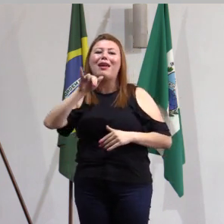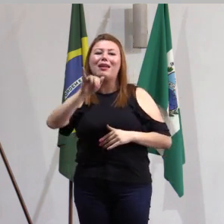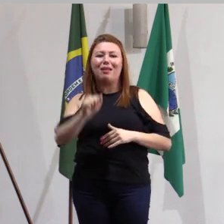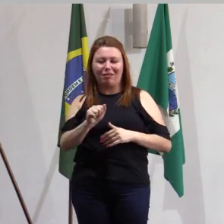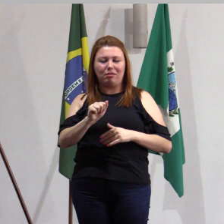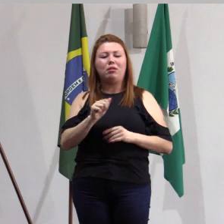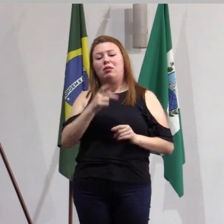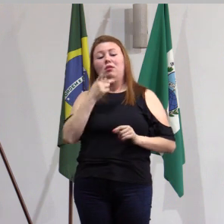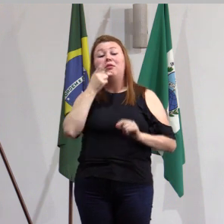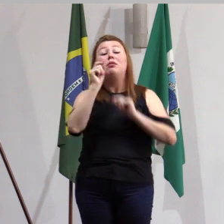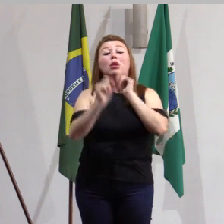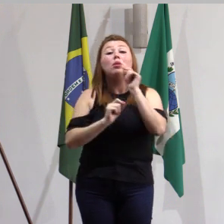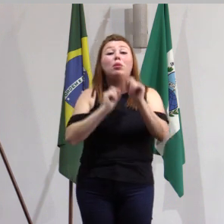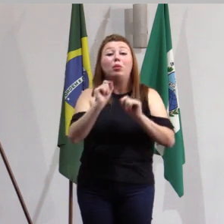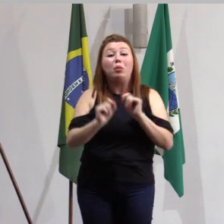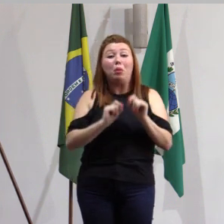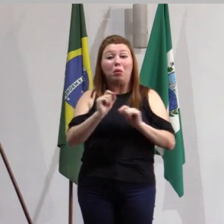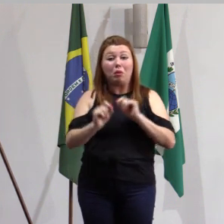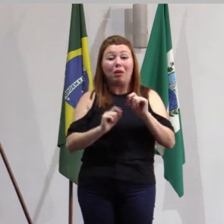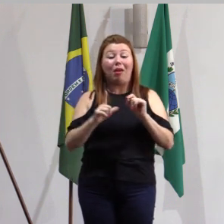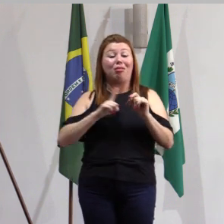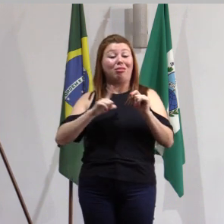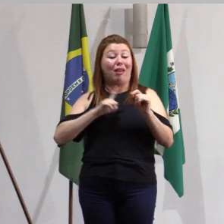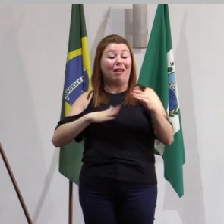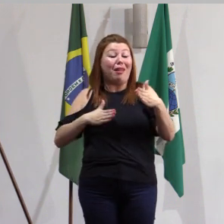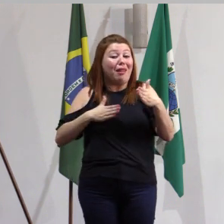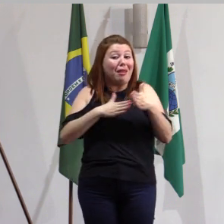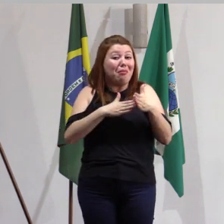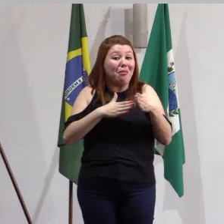implica em limites